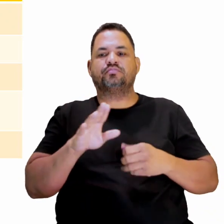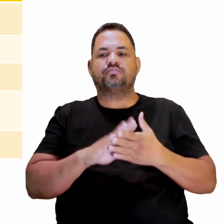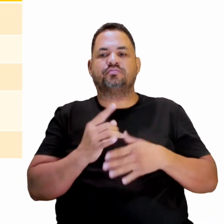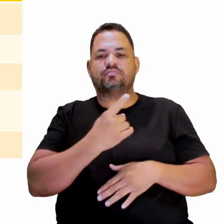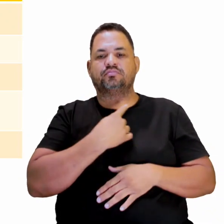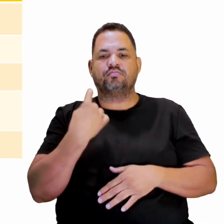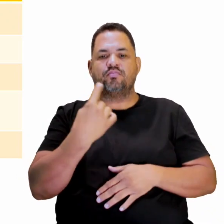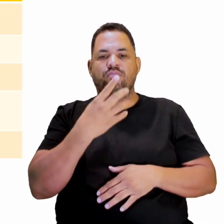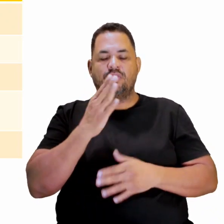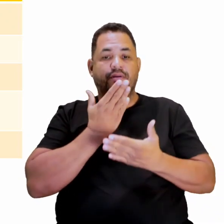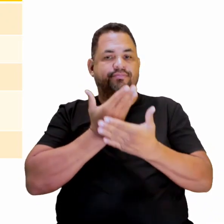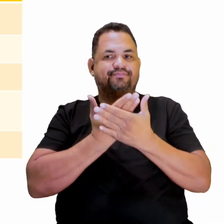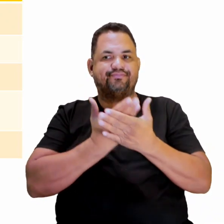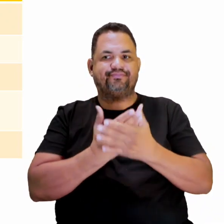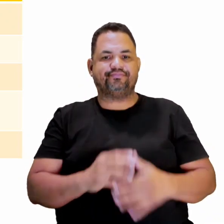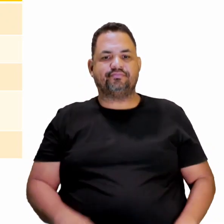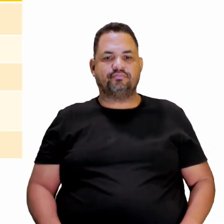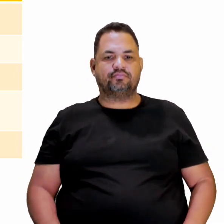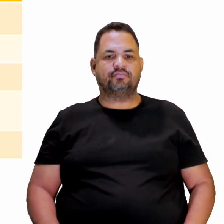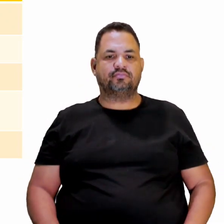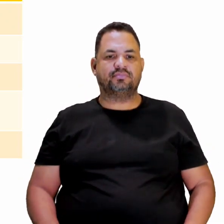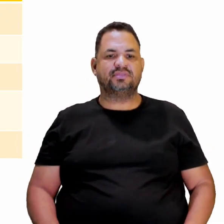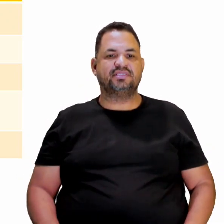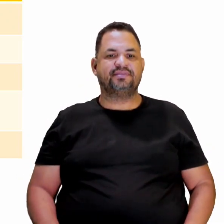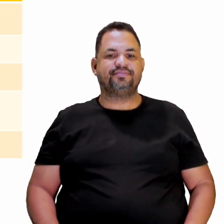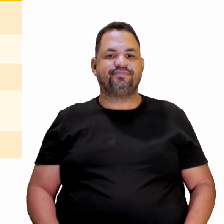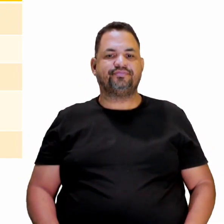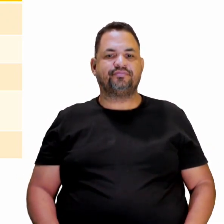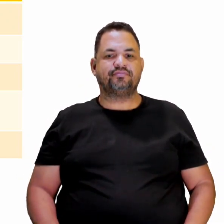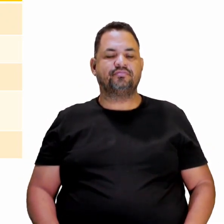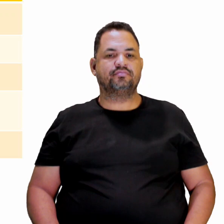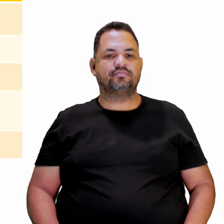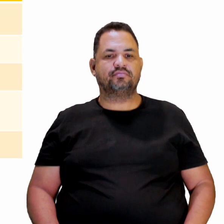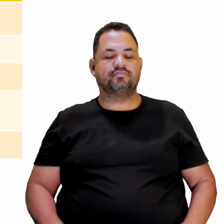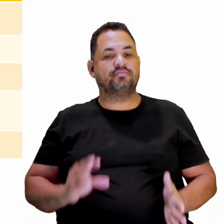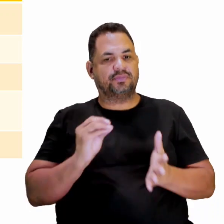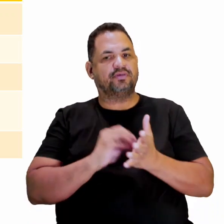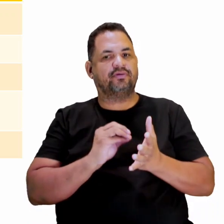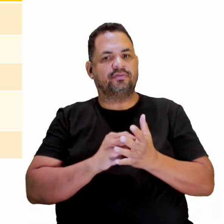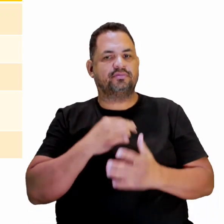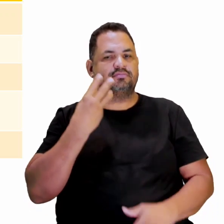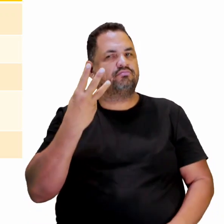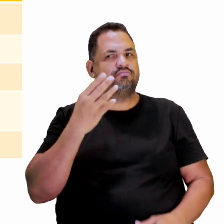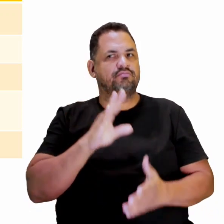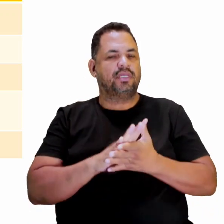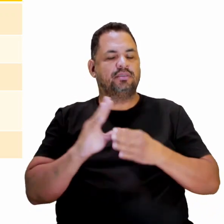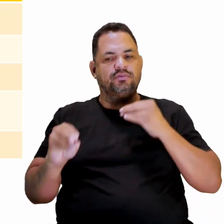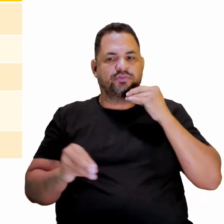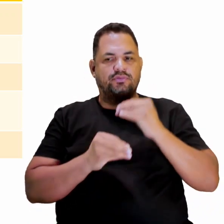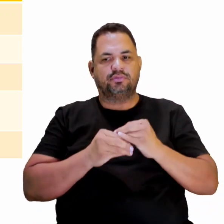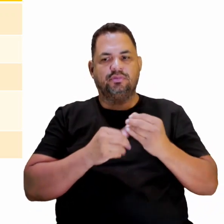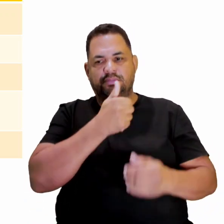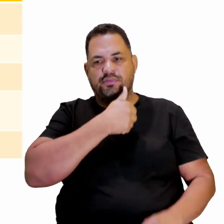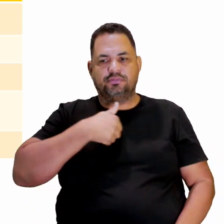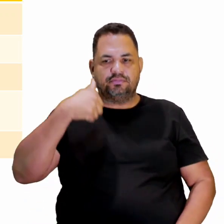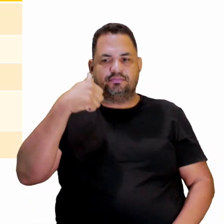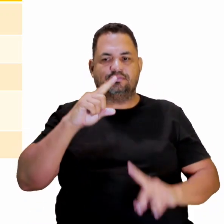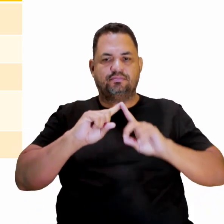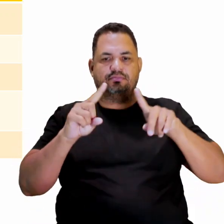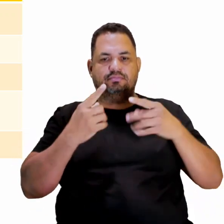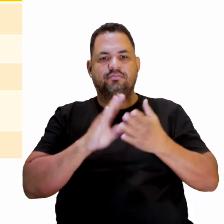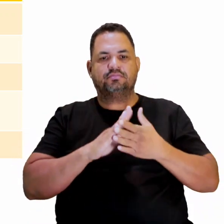gente viu aí. Como eu te falei, como eu falei para vocês, não são únicos. Faltam uns 3 aí para complementar, certo? Mas